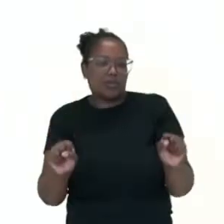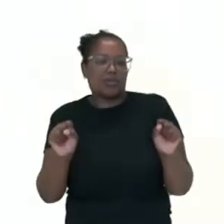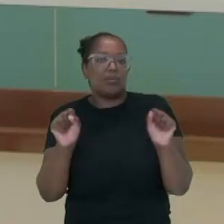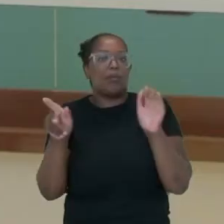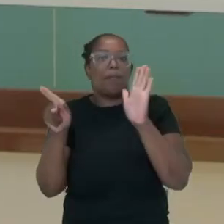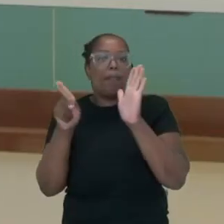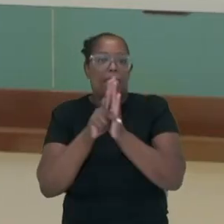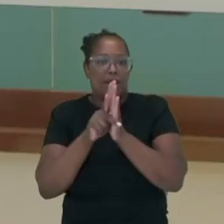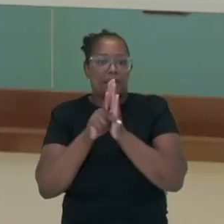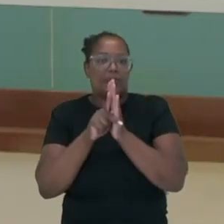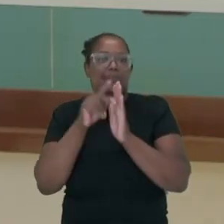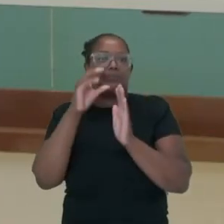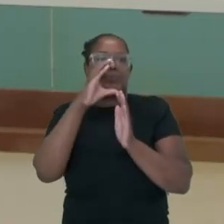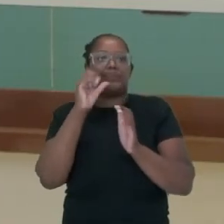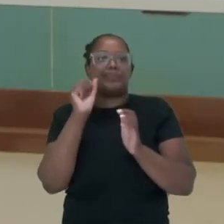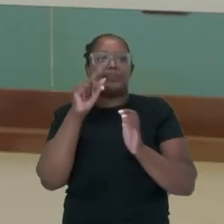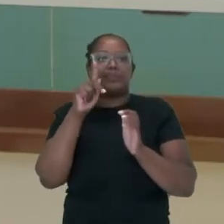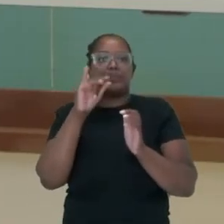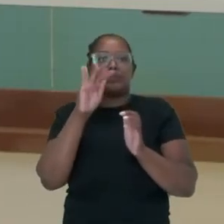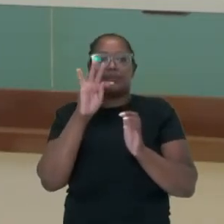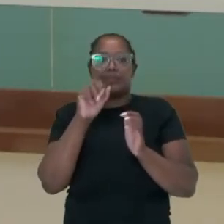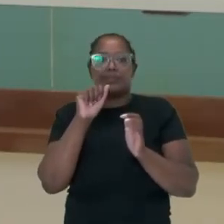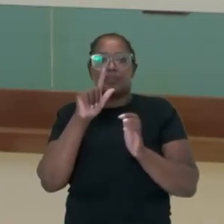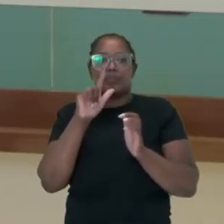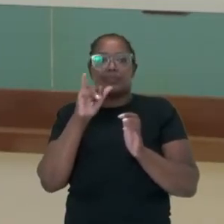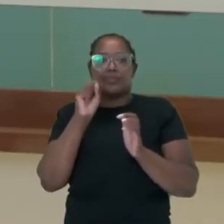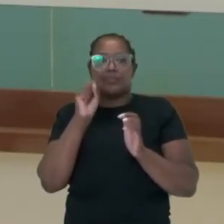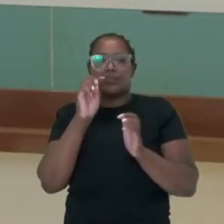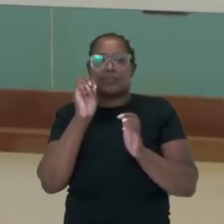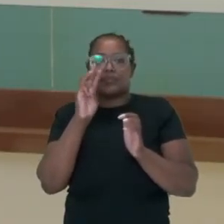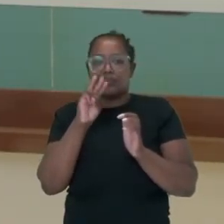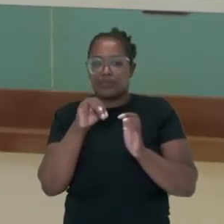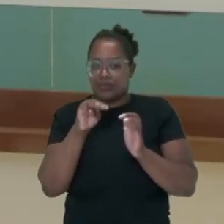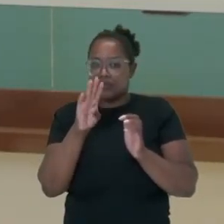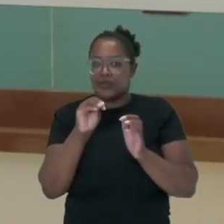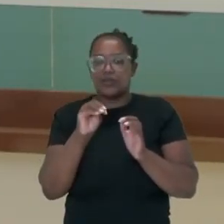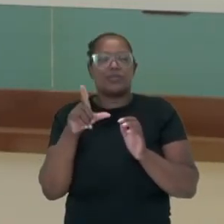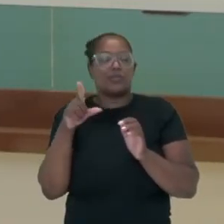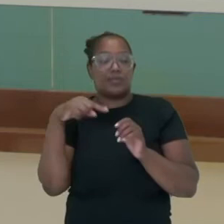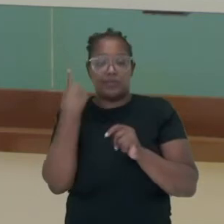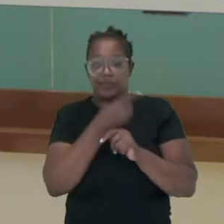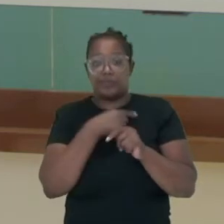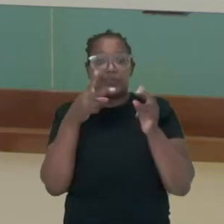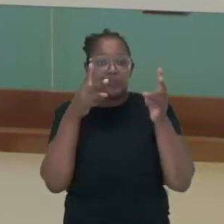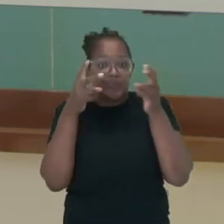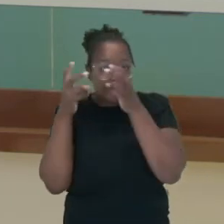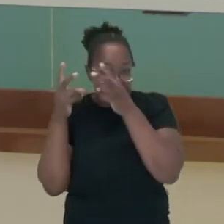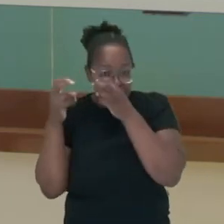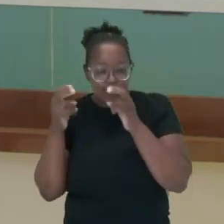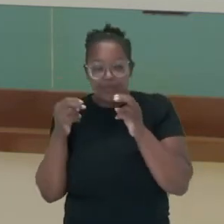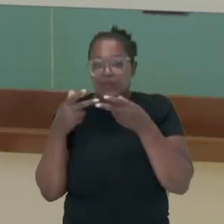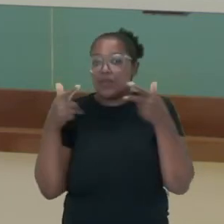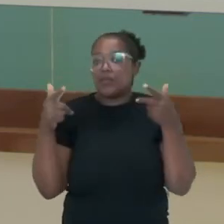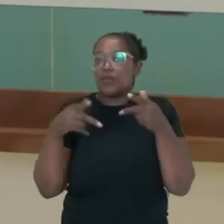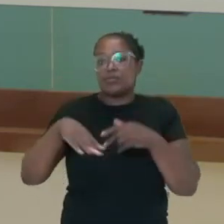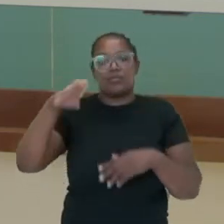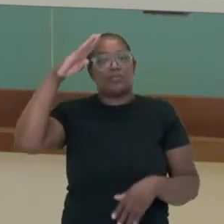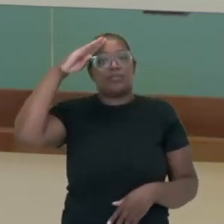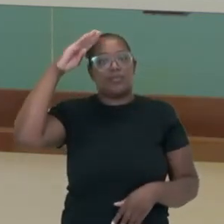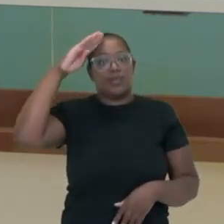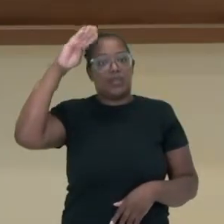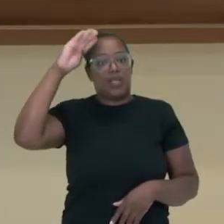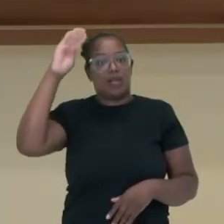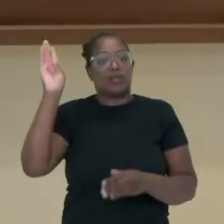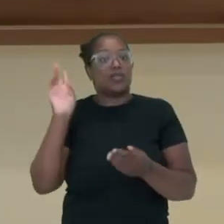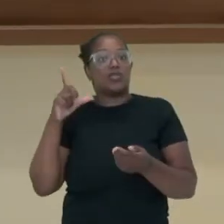estrutura capitalista. Dentro da estrutura capitalista, nós percebemos uma organização militar se concretizando